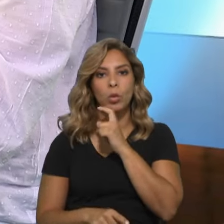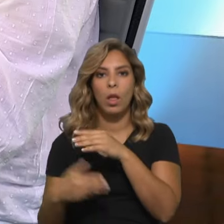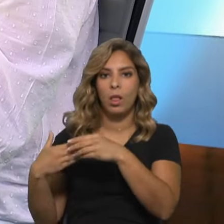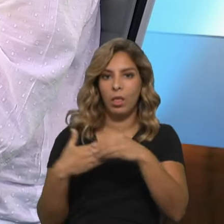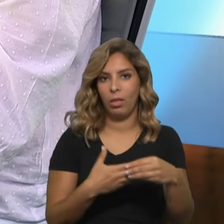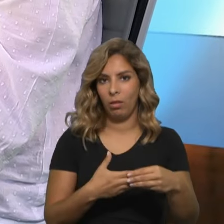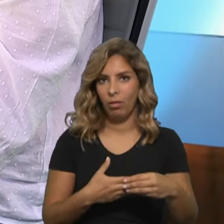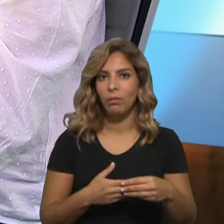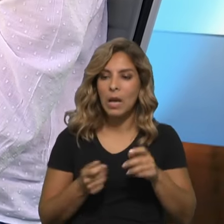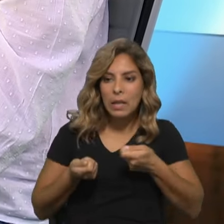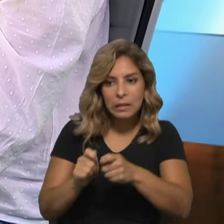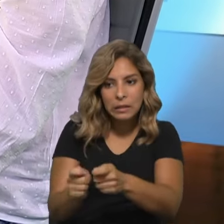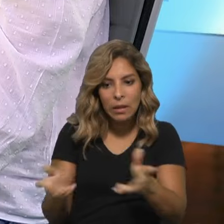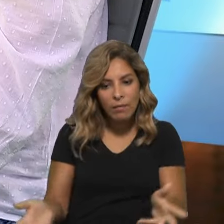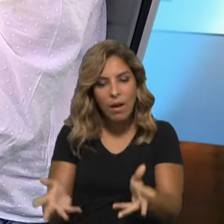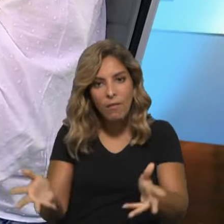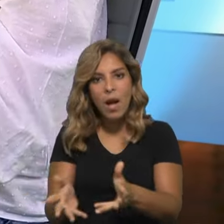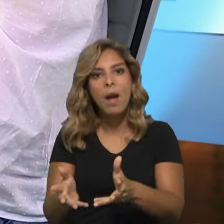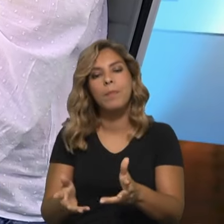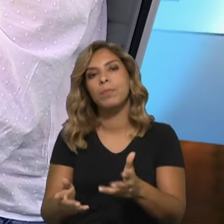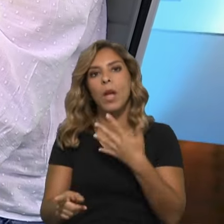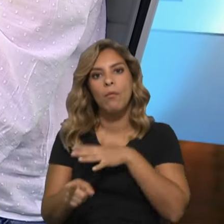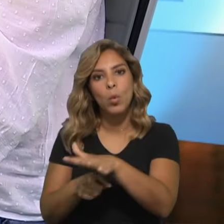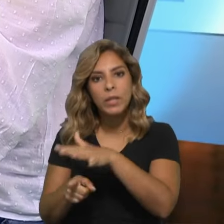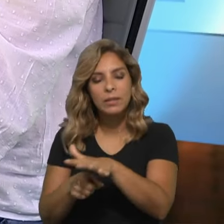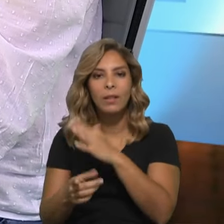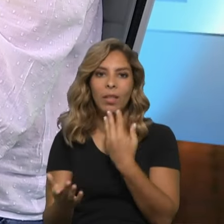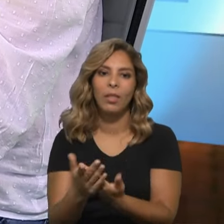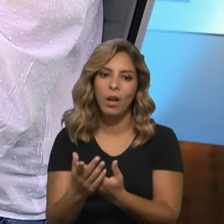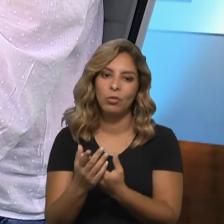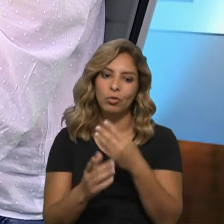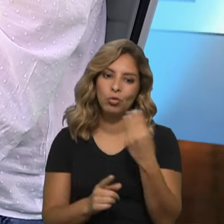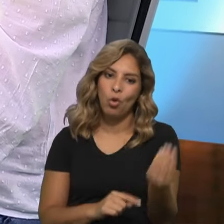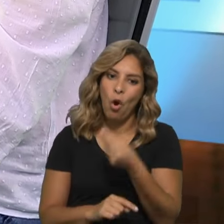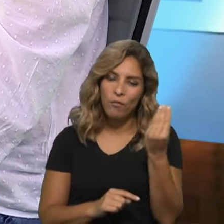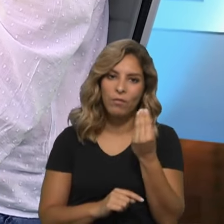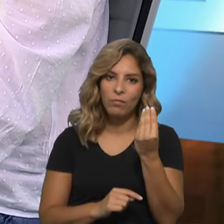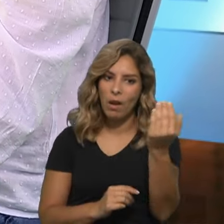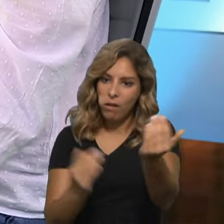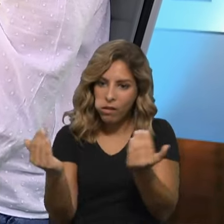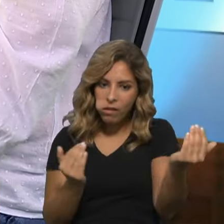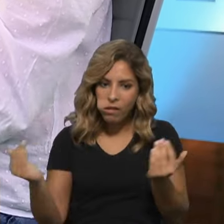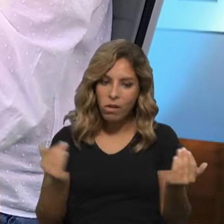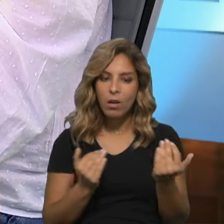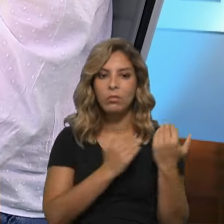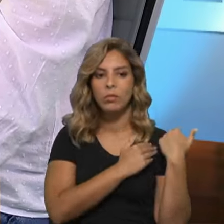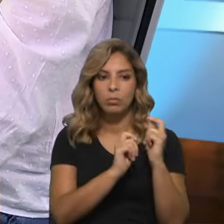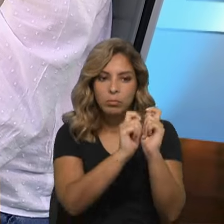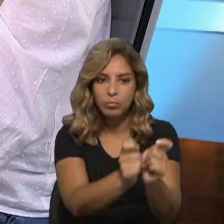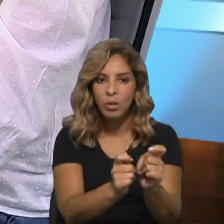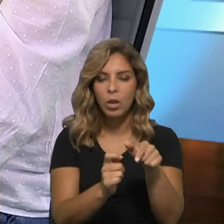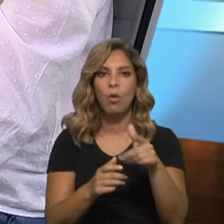estamos a incentivar a rede de Cáritas a fazer é esta aproximação dos jovens eh corresponsabilizando socialmente não é como como